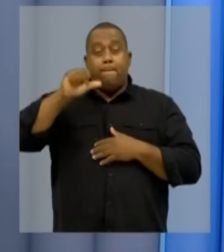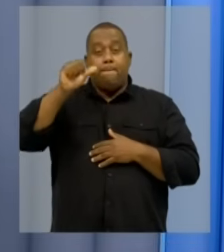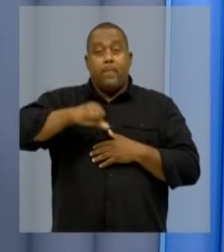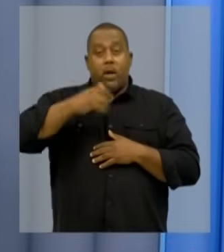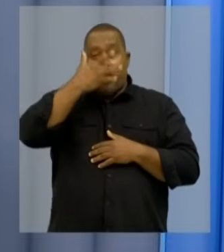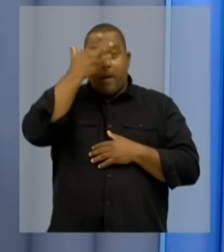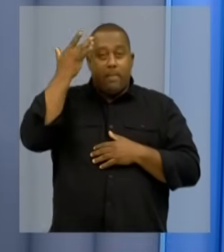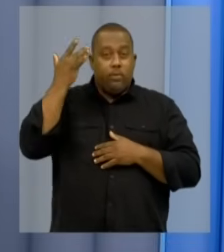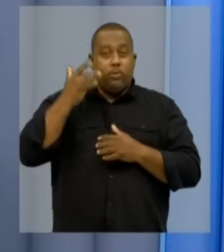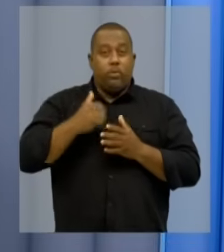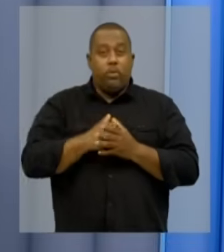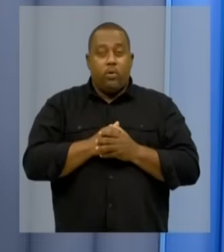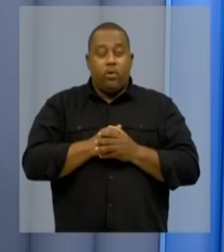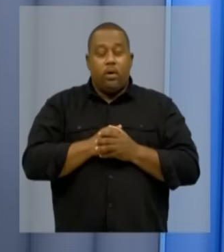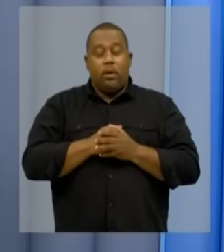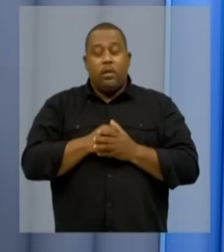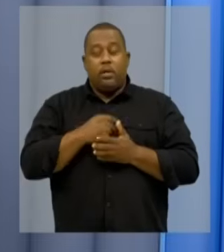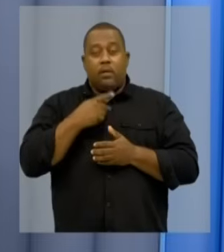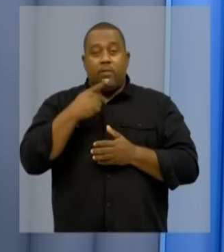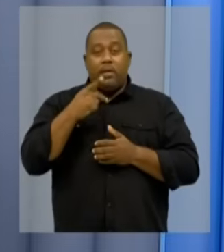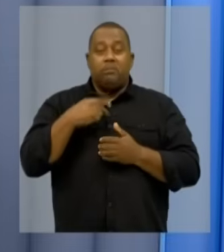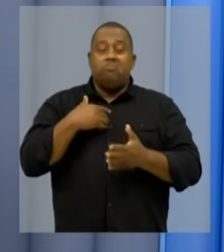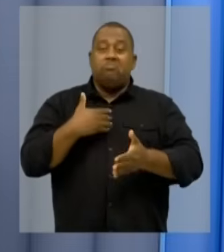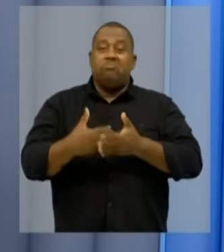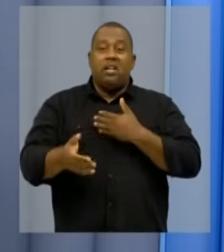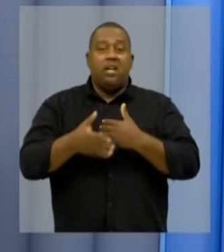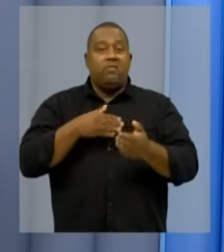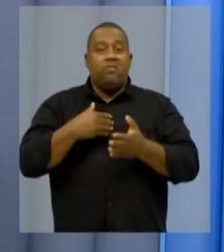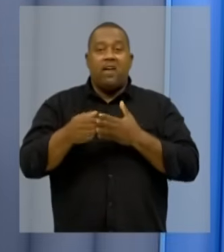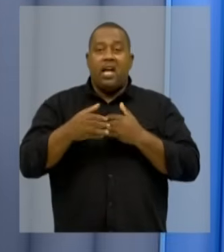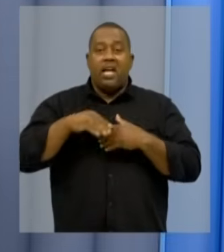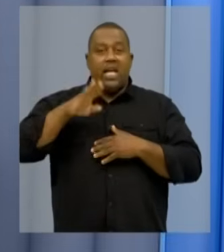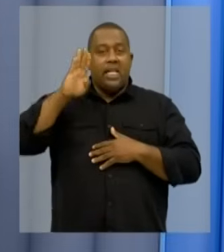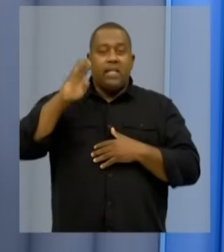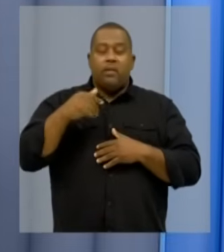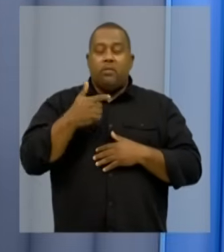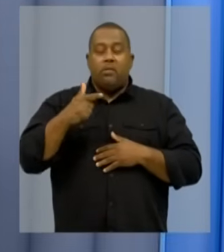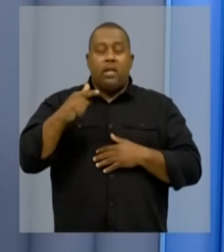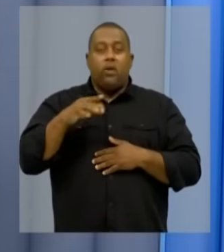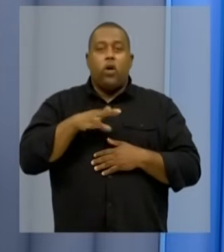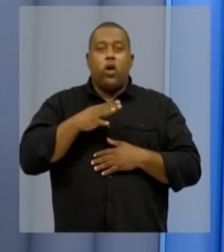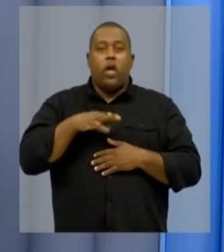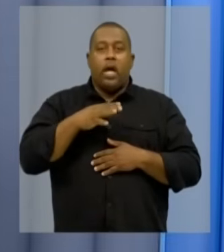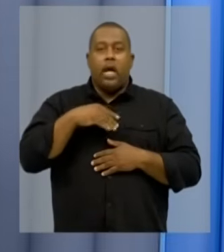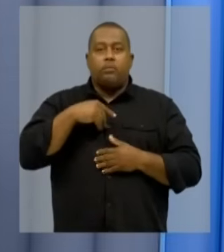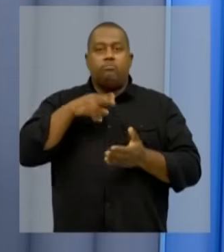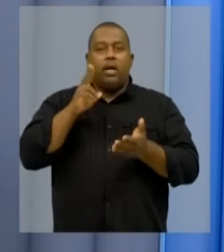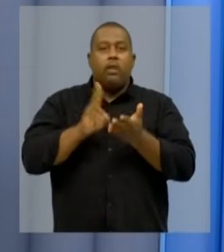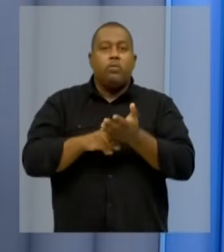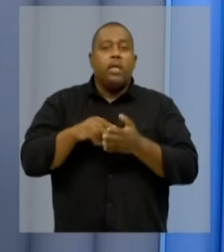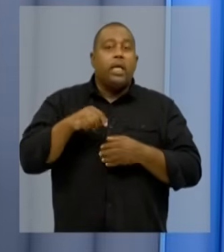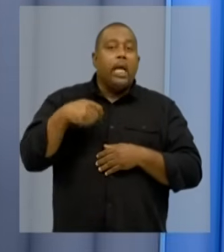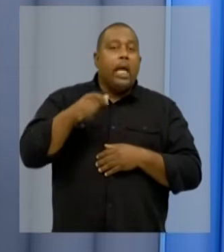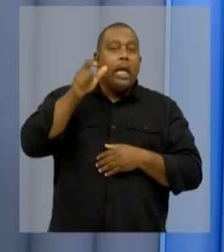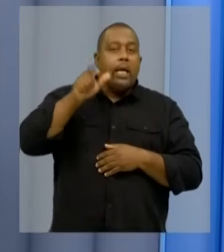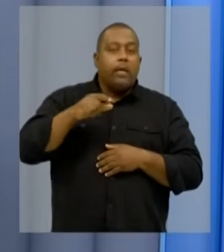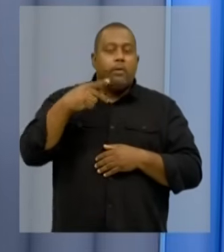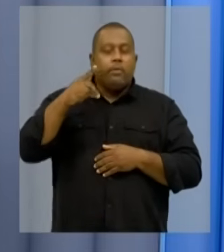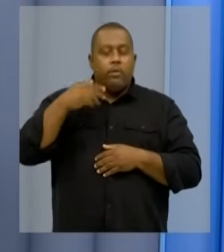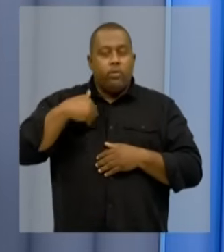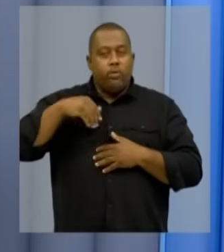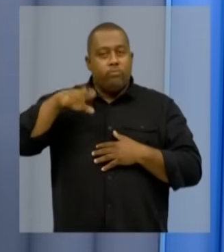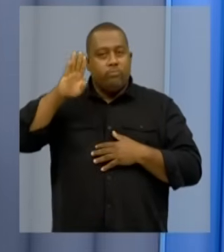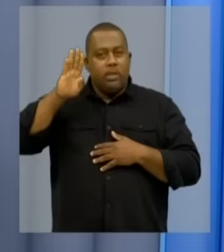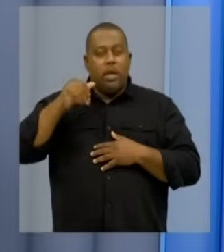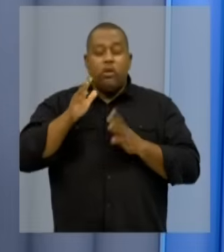pessoa fica numa posição de tanto faz. Não tem coragem de assumir quem é o seu candidato. E olhe que fez campanha para